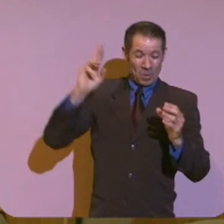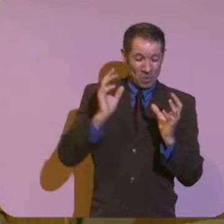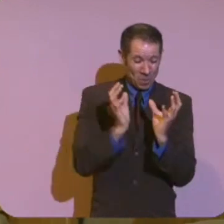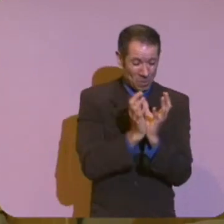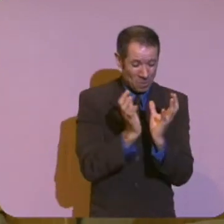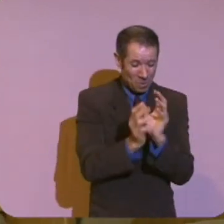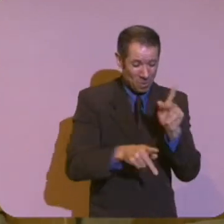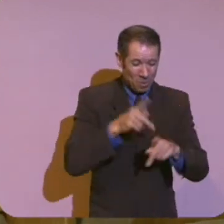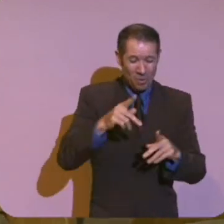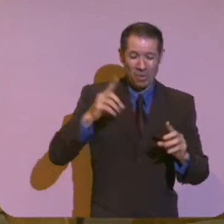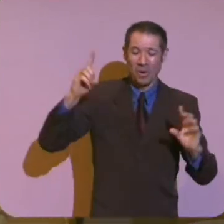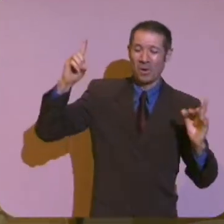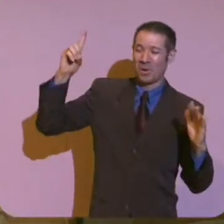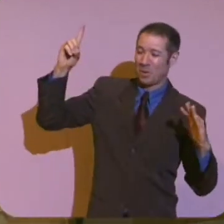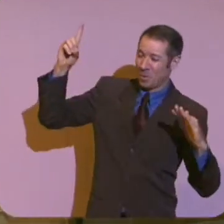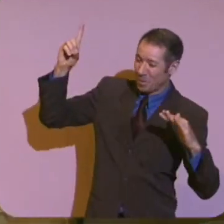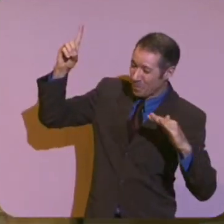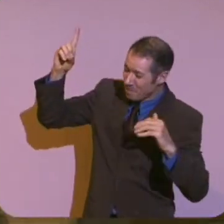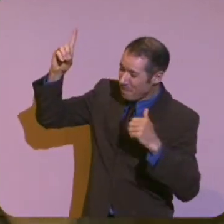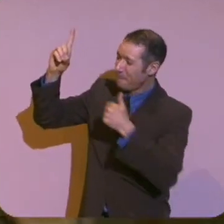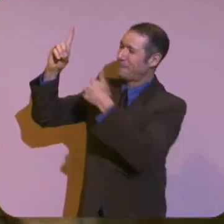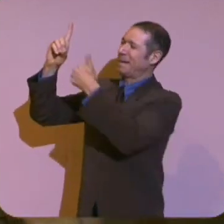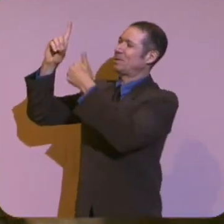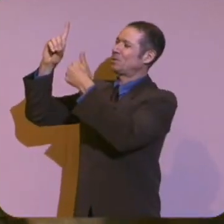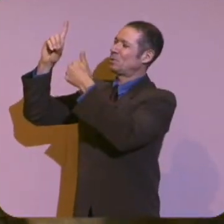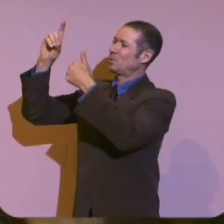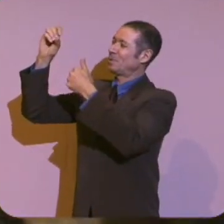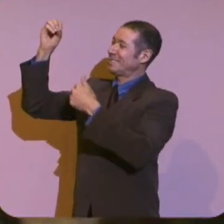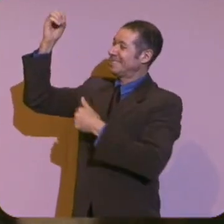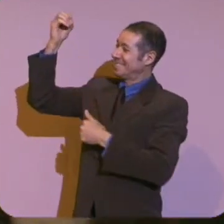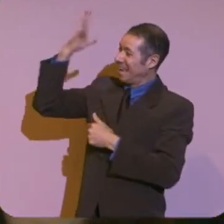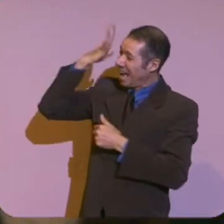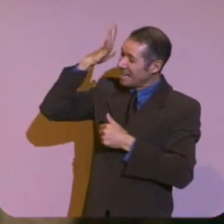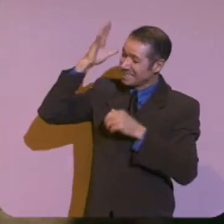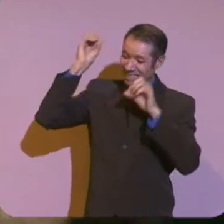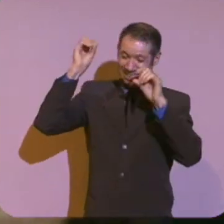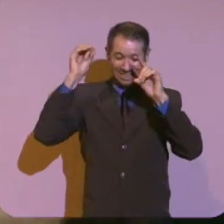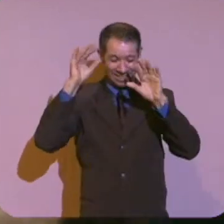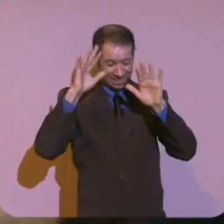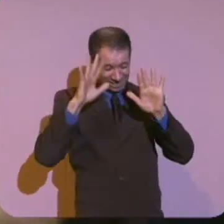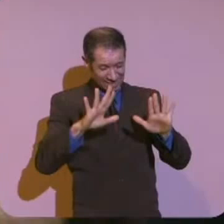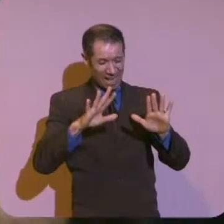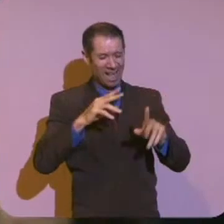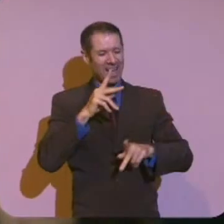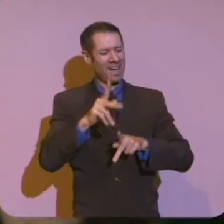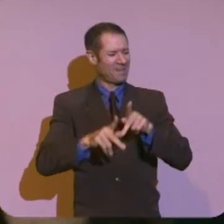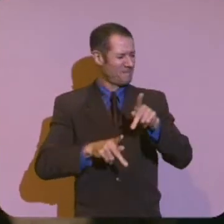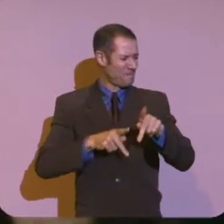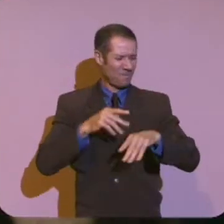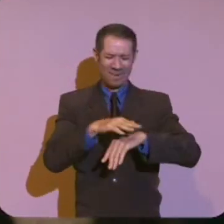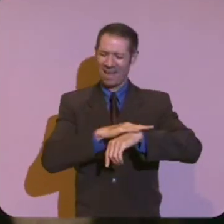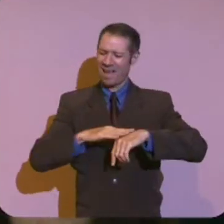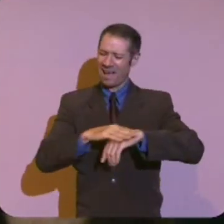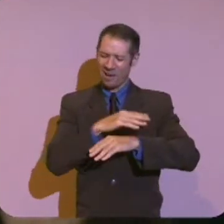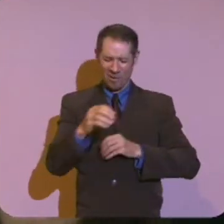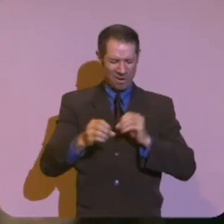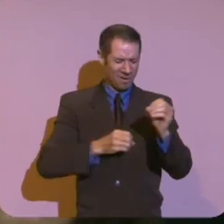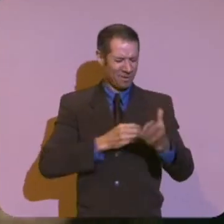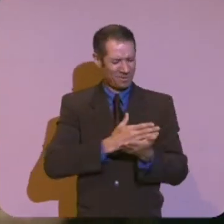e abençoá-los, e derramar a Tua graça, e falar com eles, e começar uma obra, Senhor,